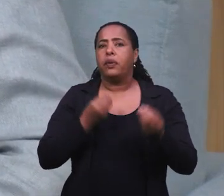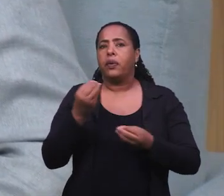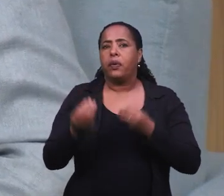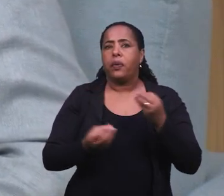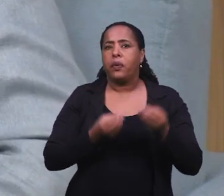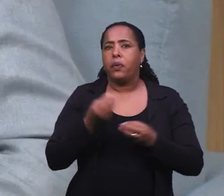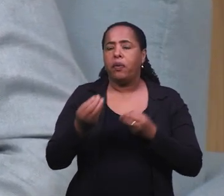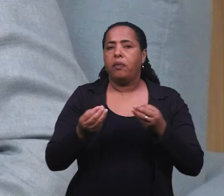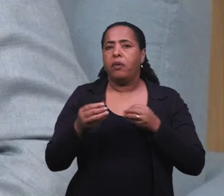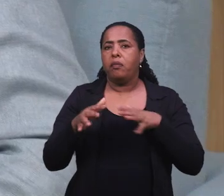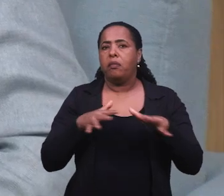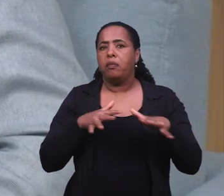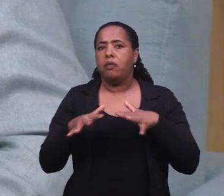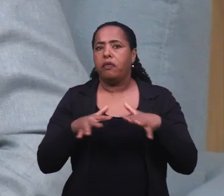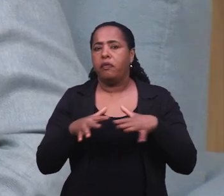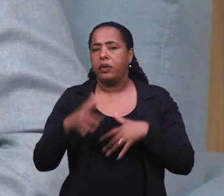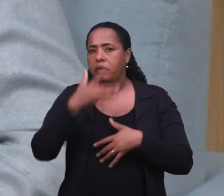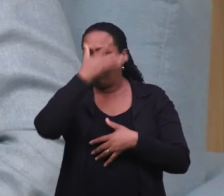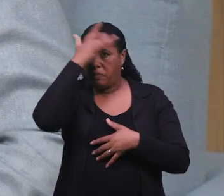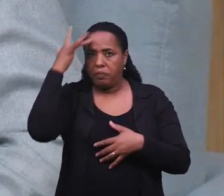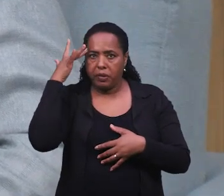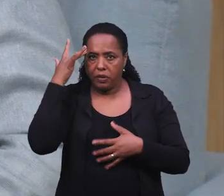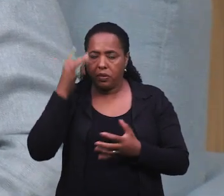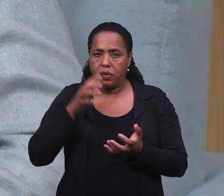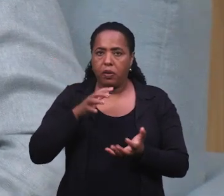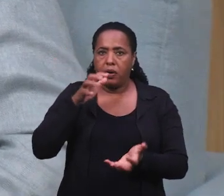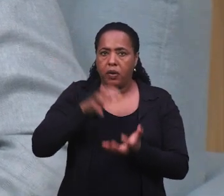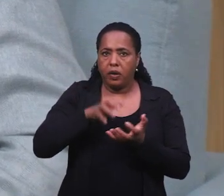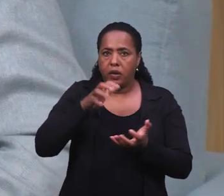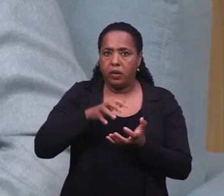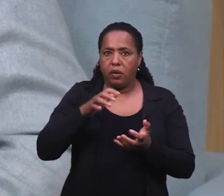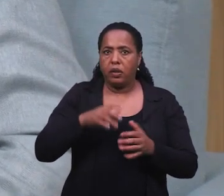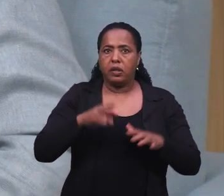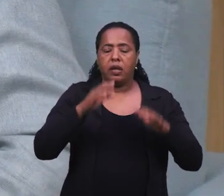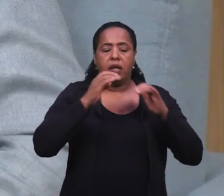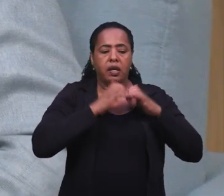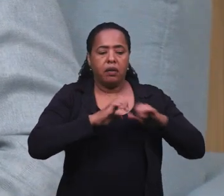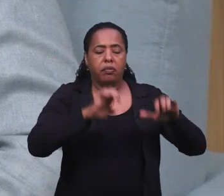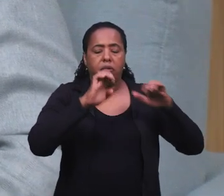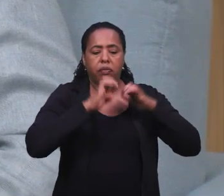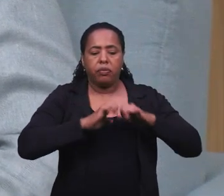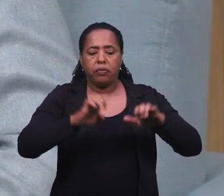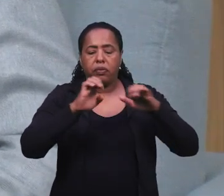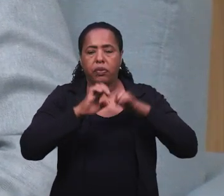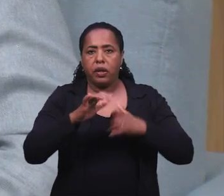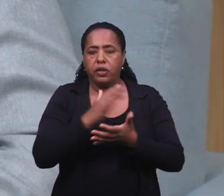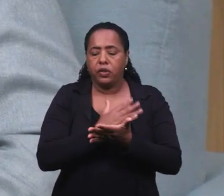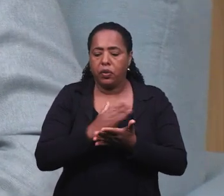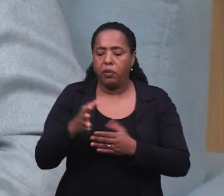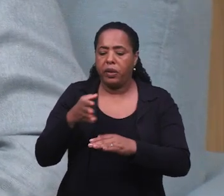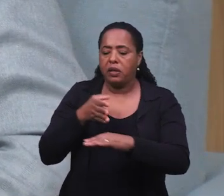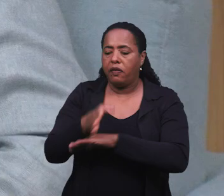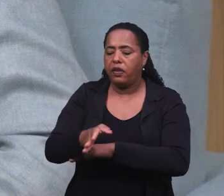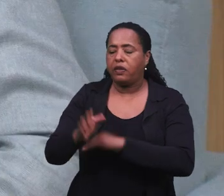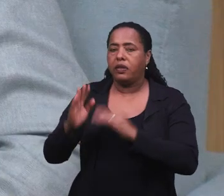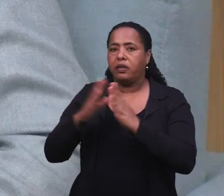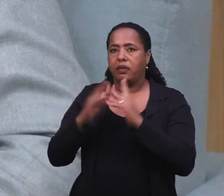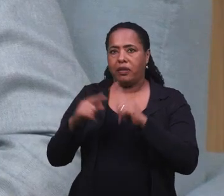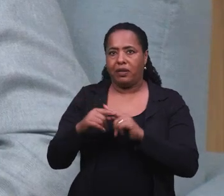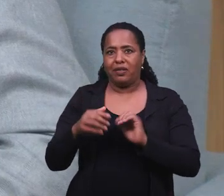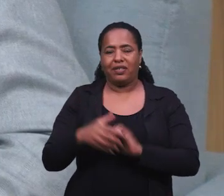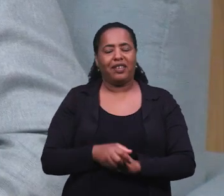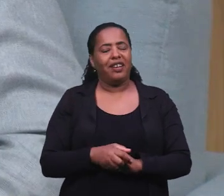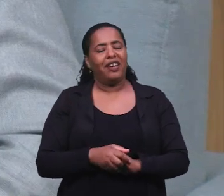falar um pouco do currículo dele, né? Pastor Bísio, ele é doutor em Linguística Aplicada, pós-doutorado